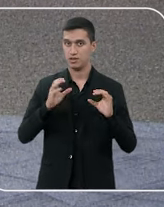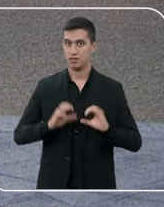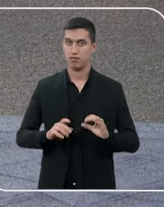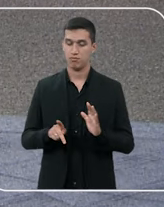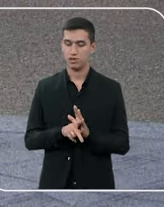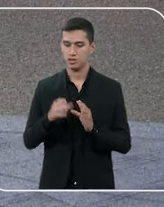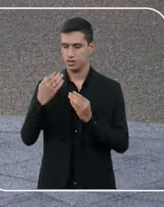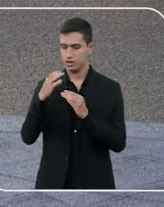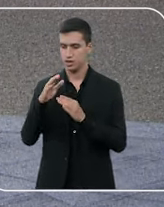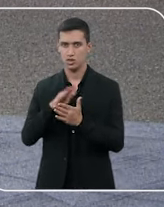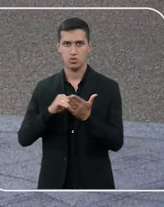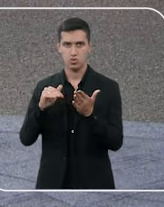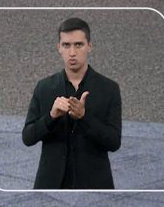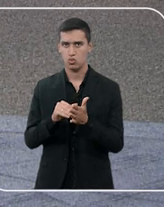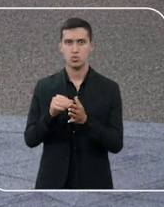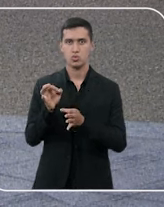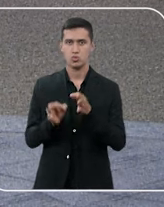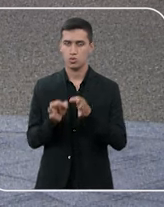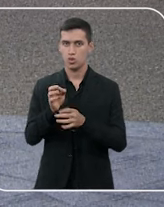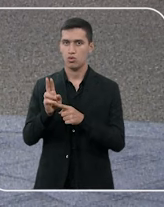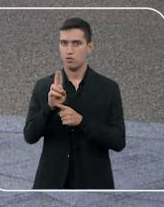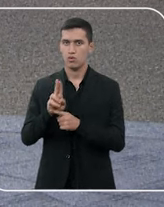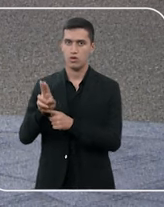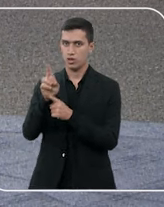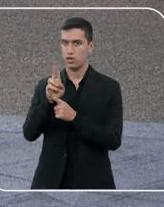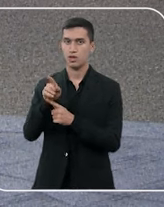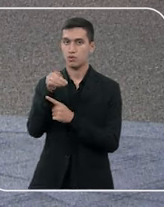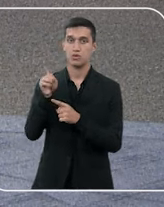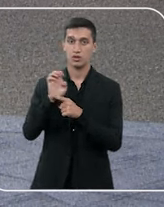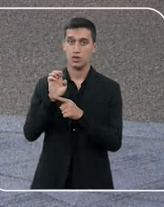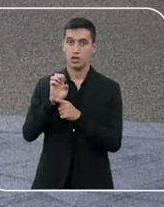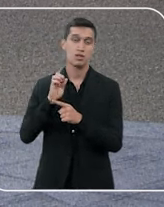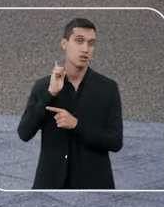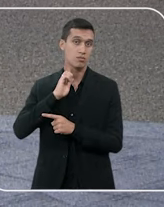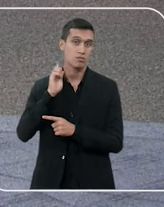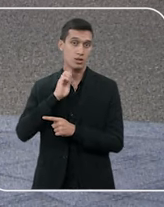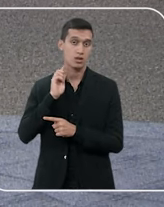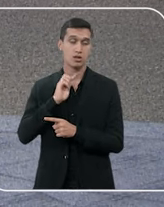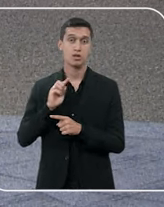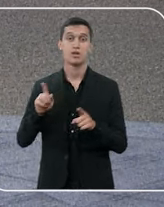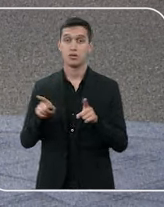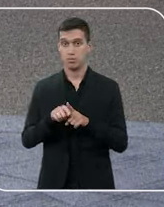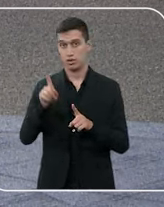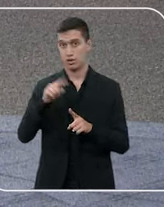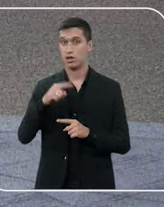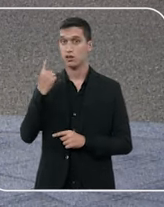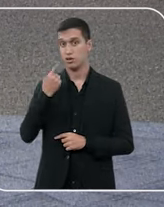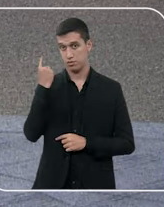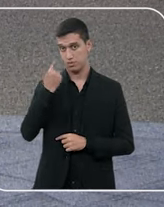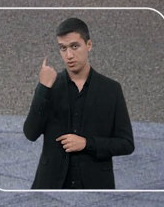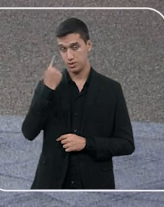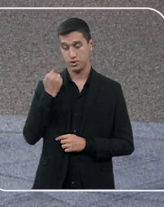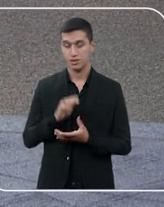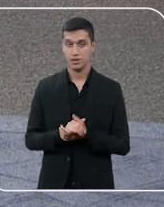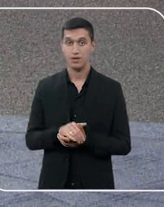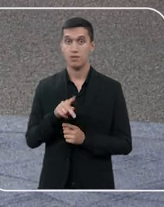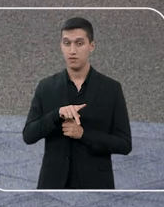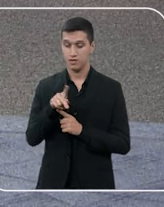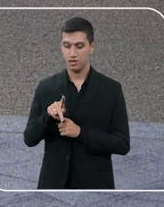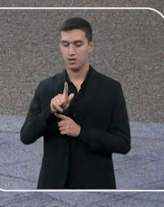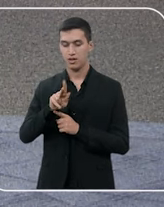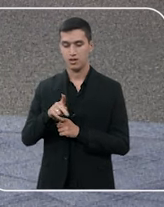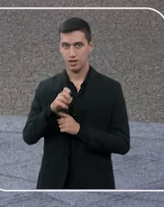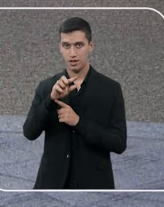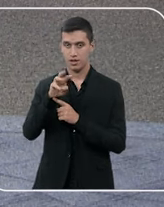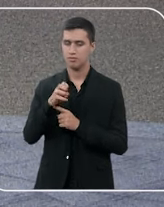Ciências Jurídicas da Universidade do Estado de Minas Gerais, Unidade Diamantina, e também é advogado. Professor Guilherme, grande